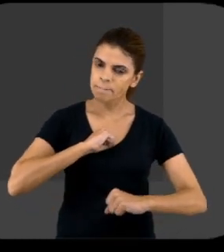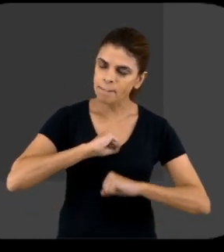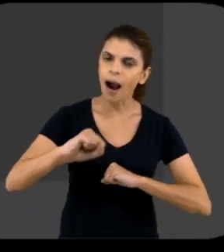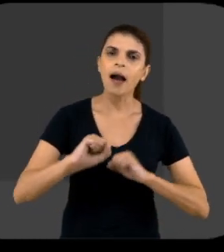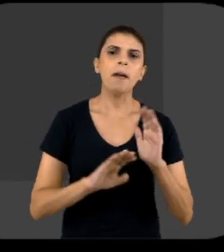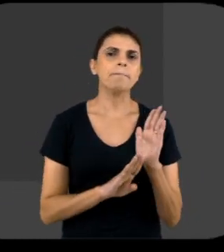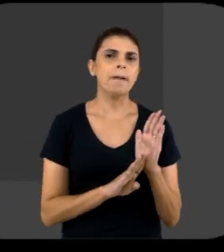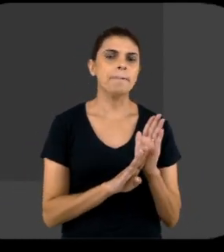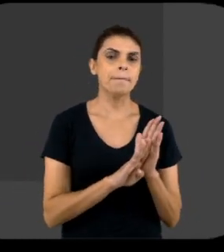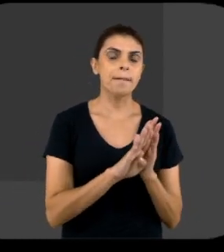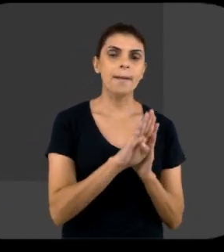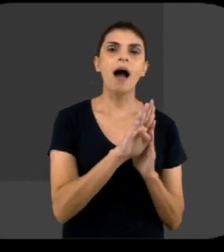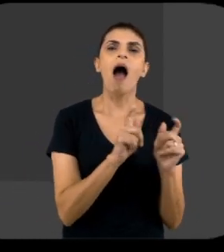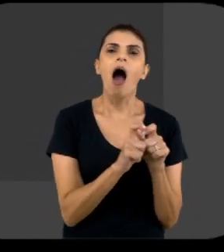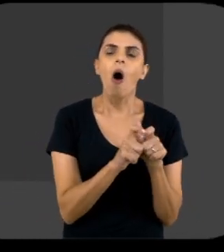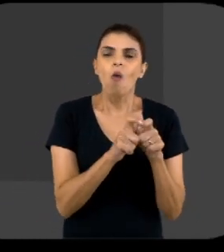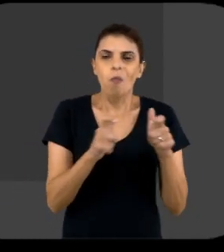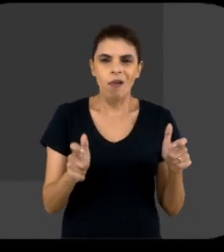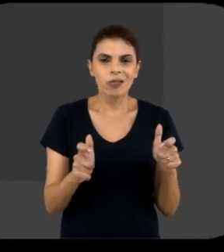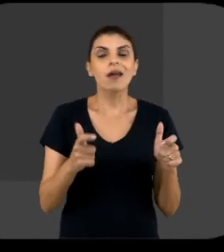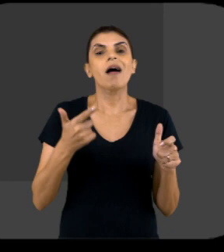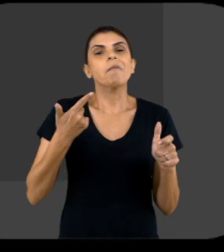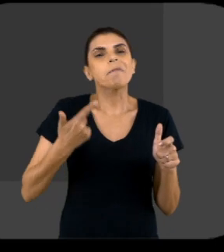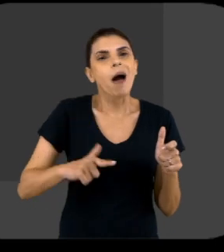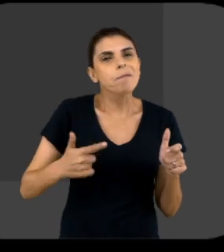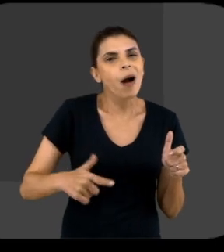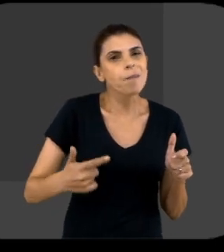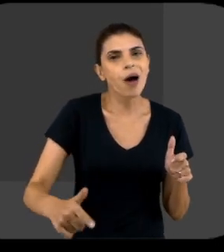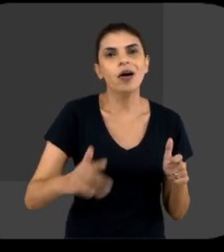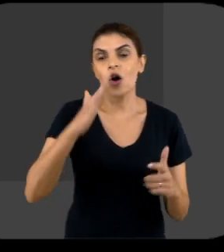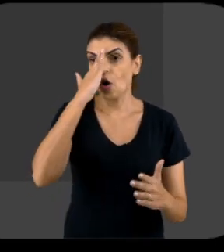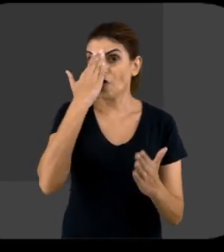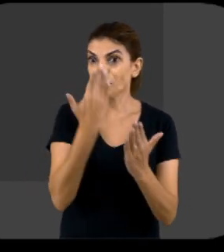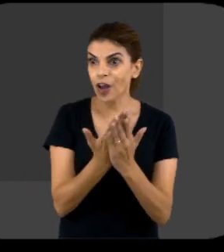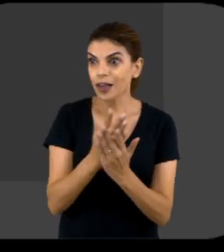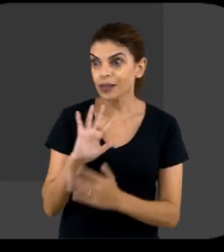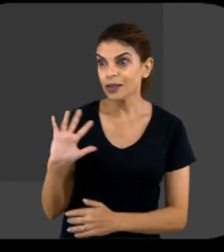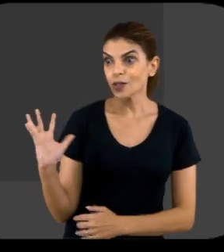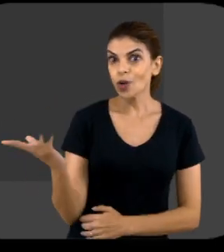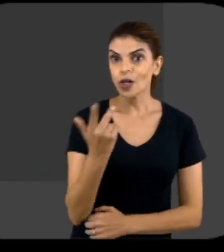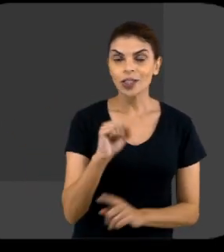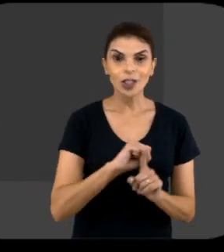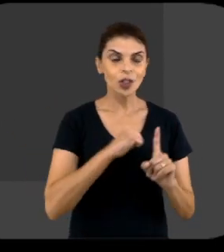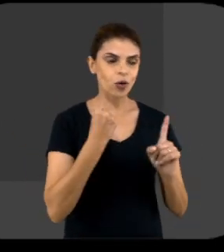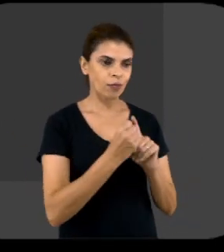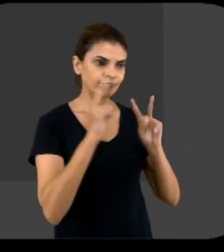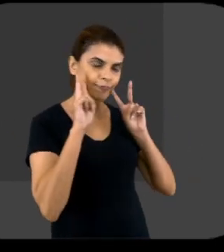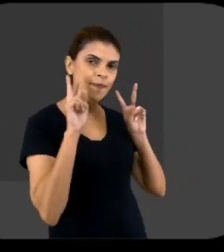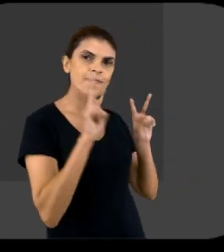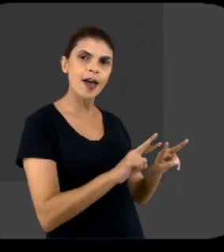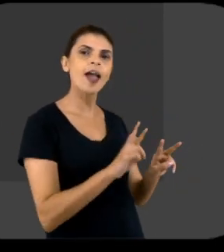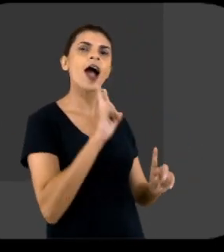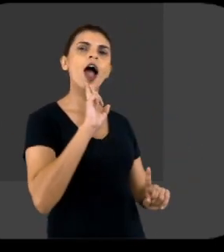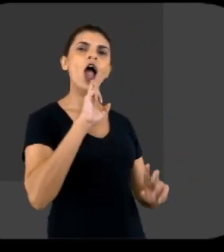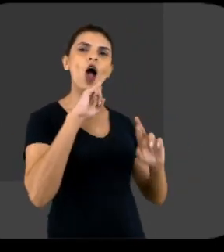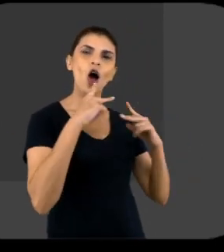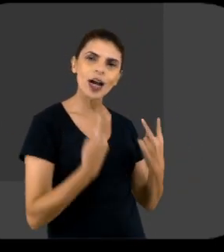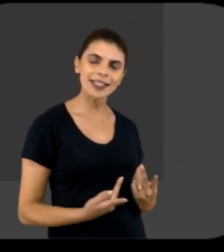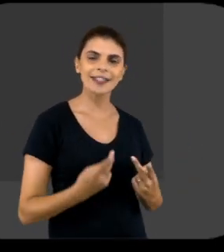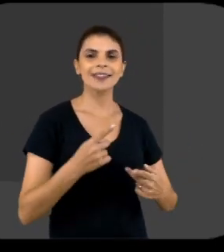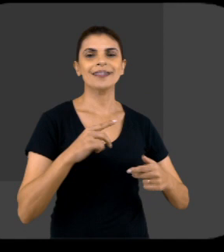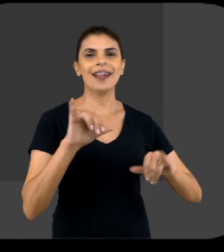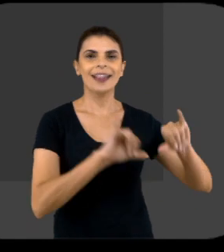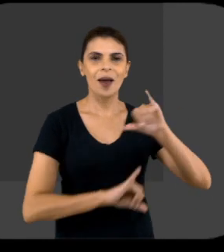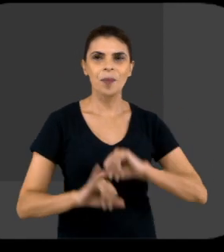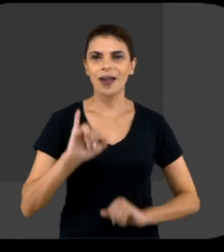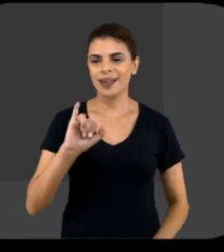alavancar, de aumentar ainda mais a confiança da sociedade para com